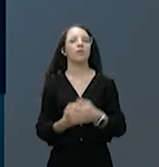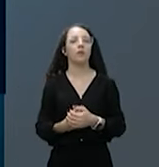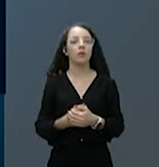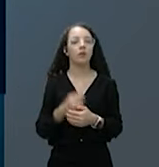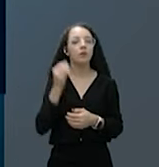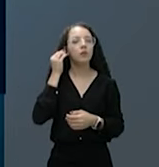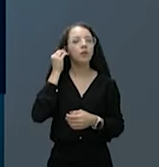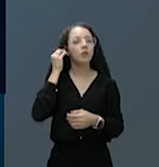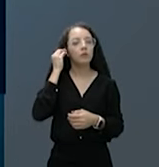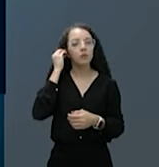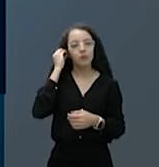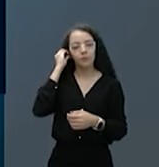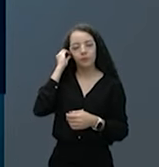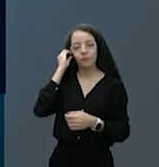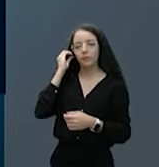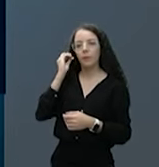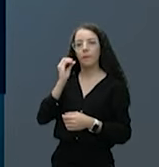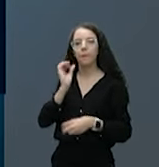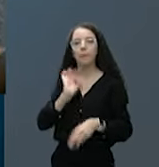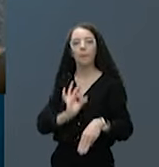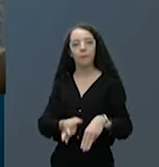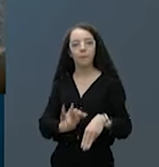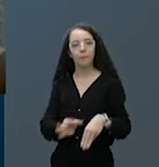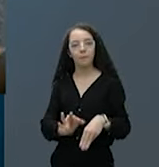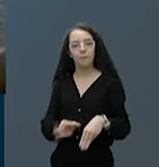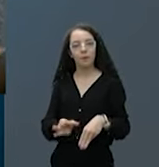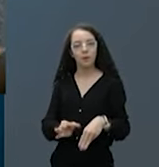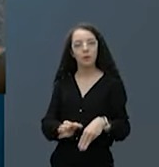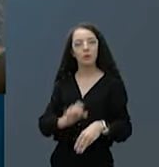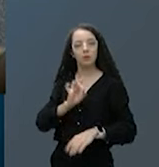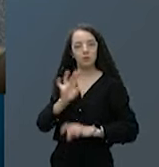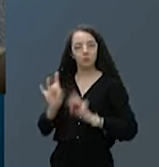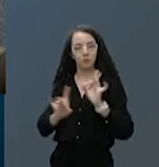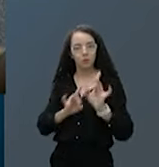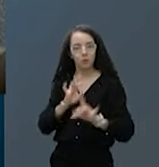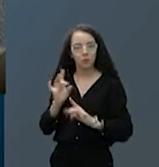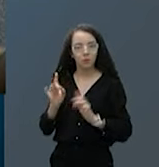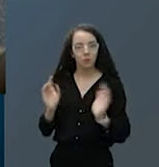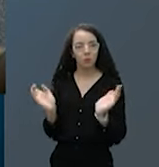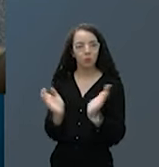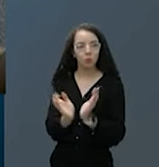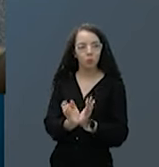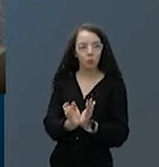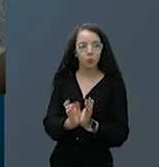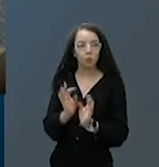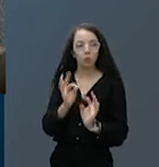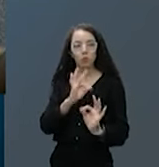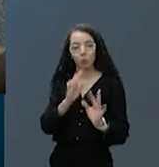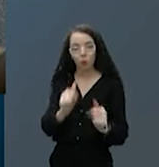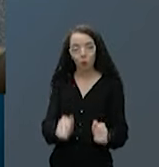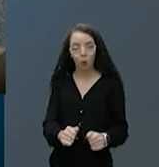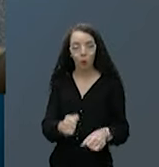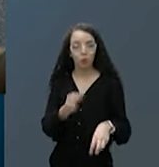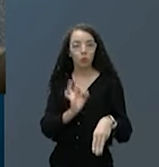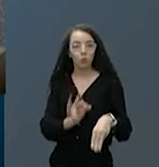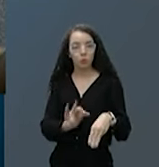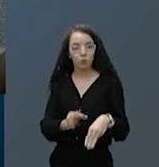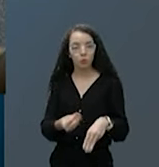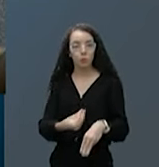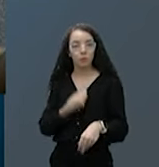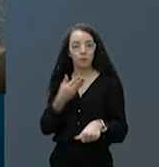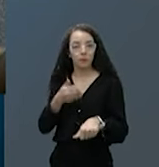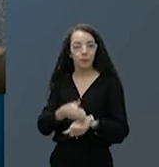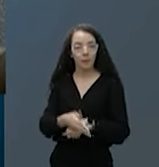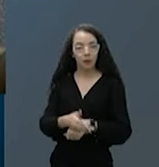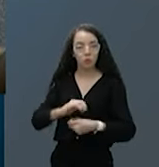Excelentíssima senhora ministra presidente, nesta colenda da Corte Especial, excelentíssimas senhoras ministras, excelentíssimos senhores ministros, membros desta Corte, aqui os cumprimento na